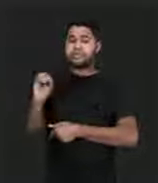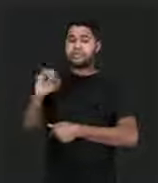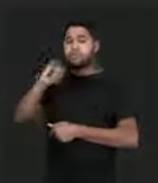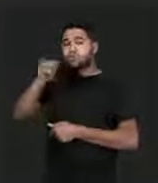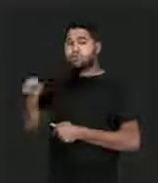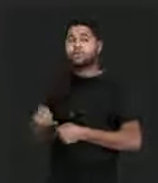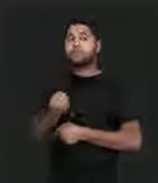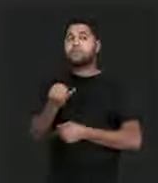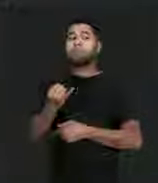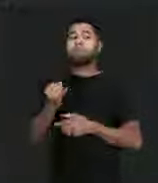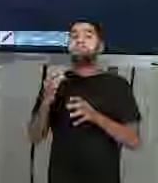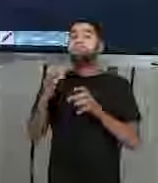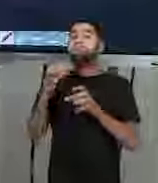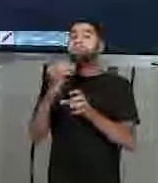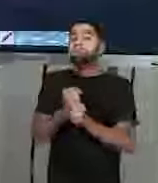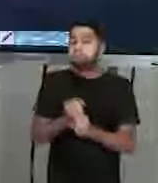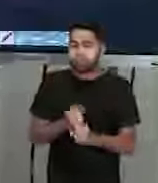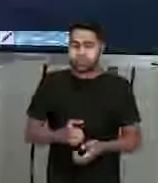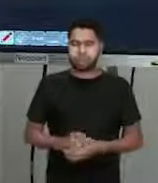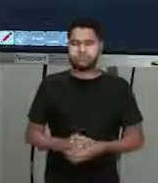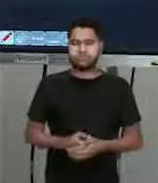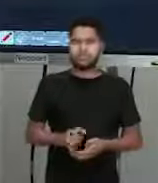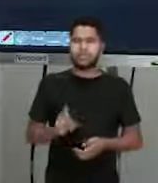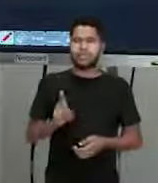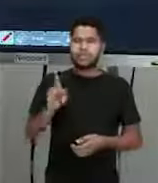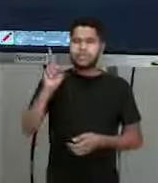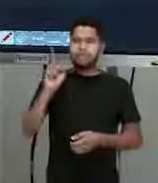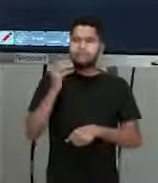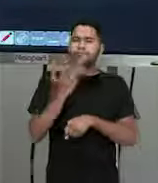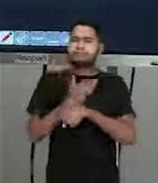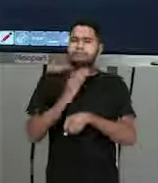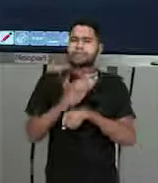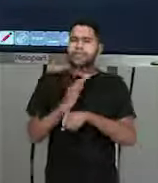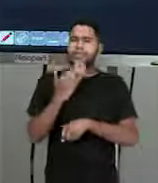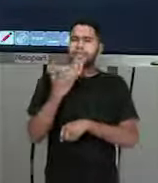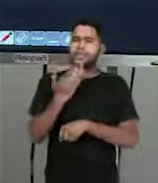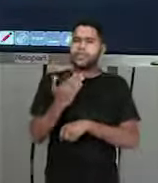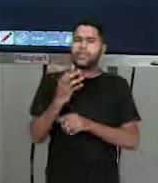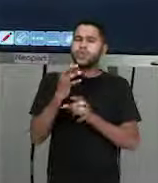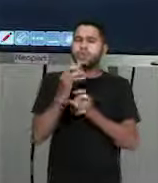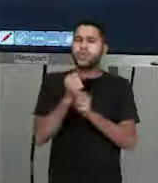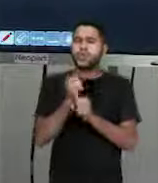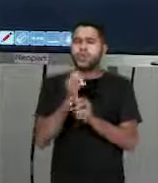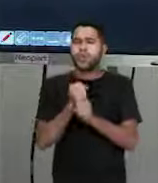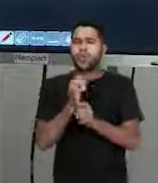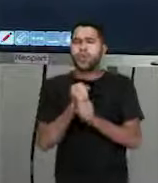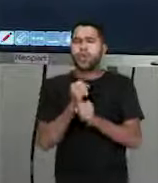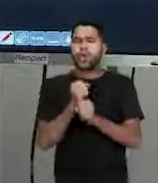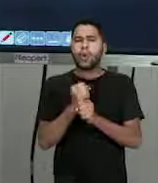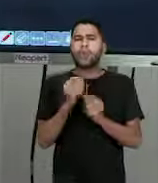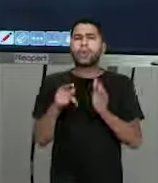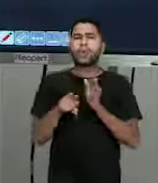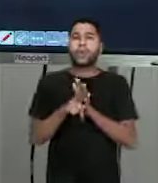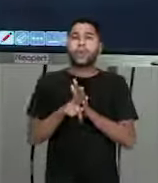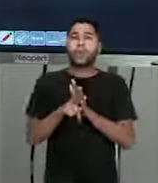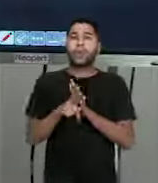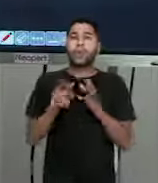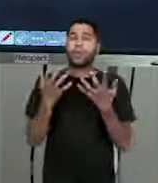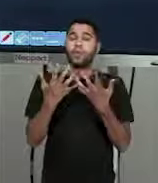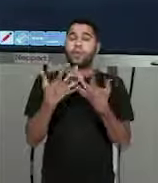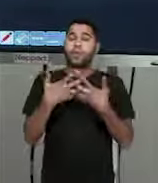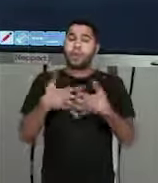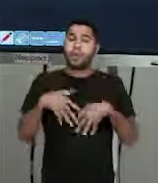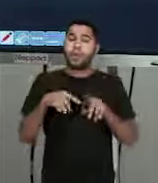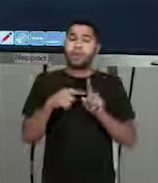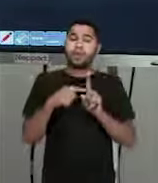de... Bom, esse exercício, ele está pedindo para a gente calcular o rendimento dessa máquina térmica.